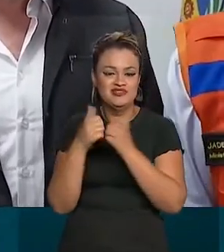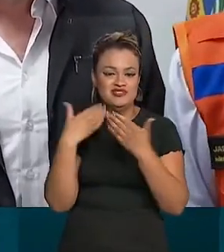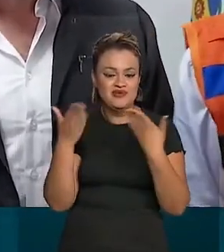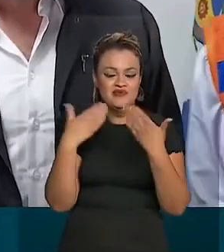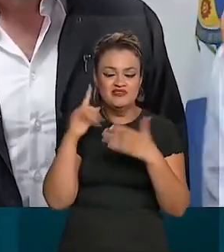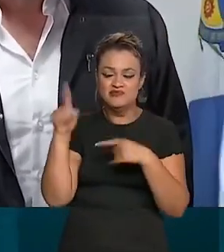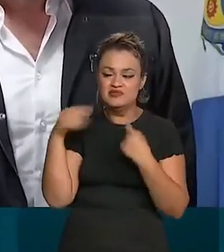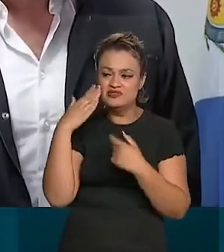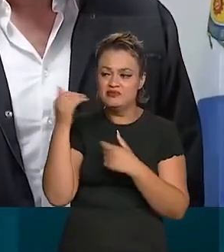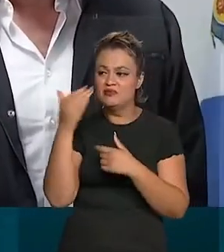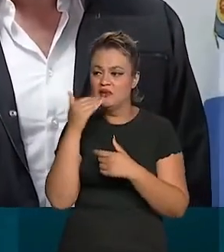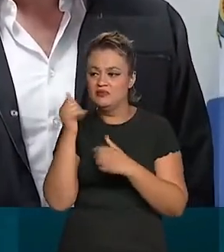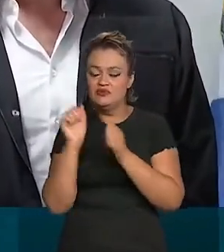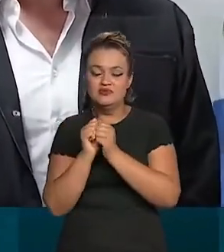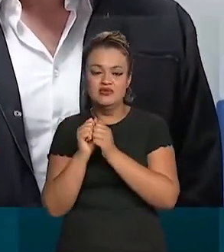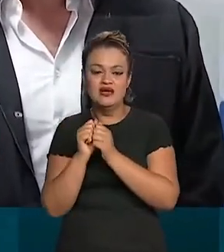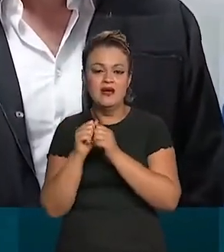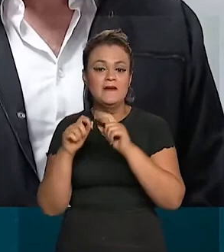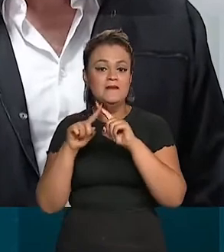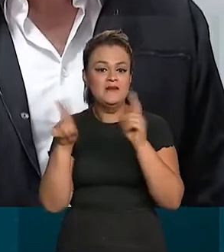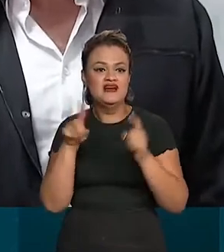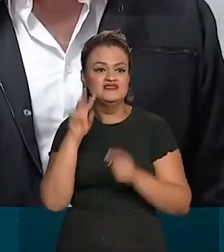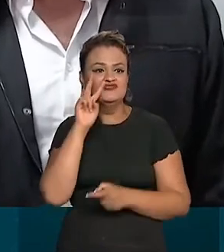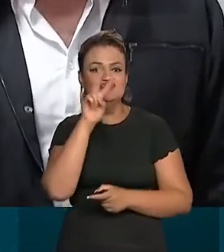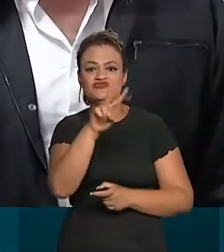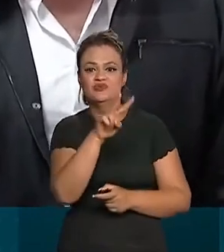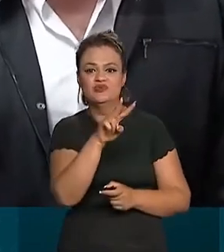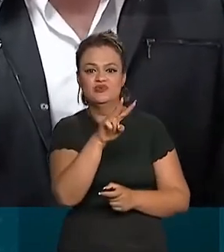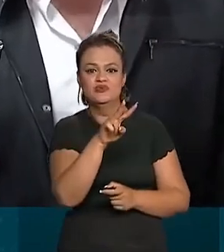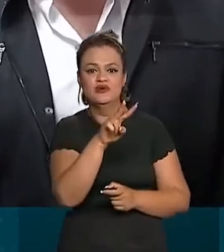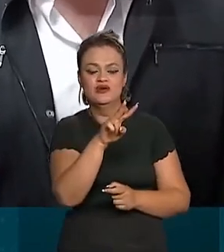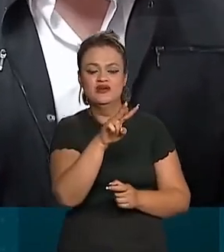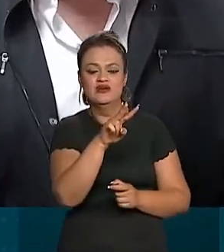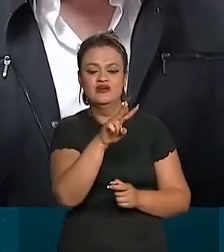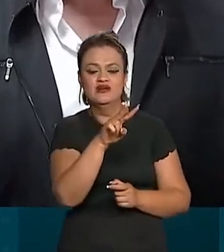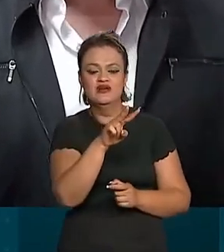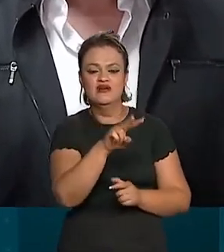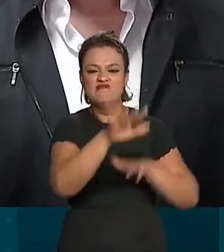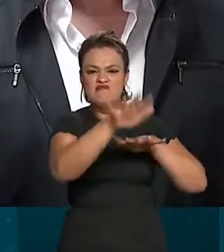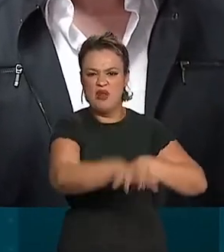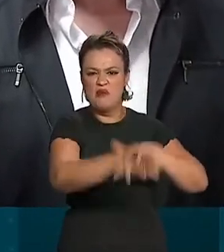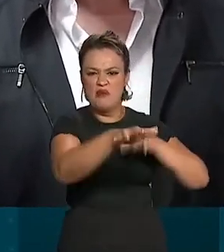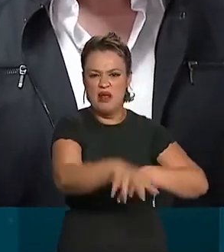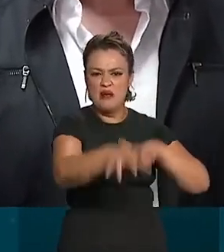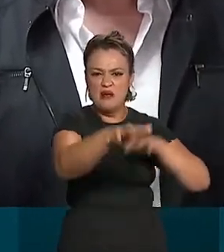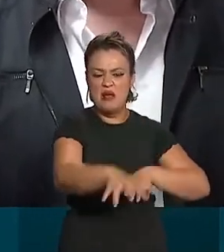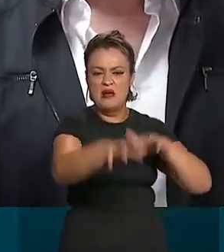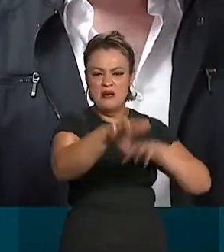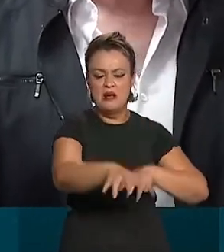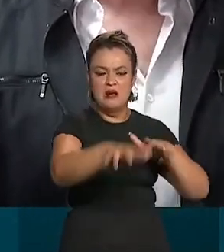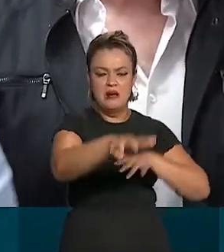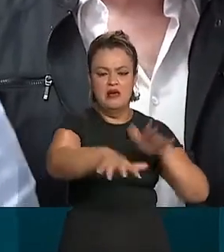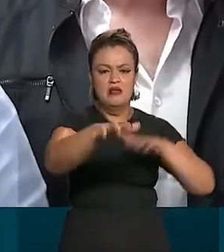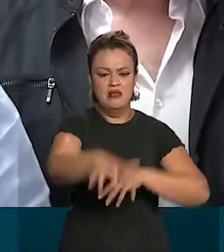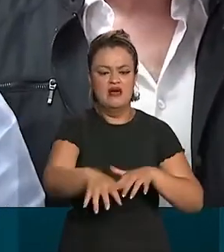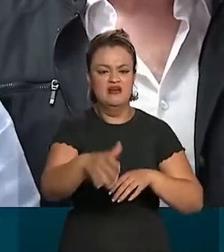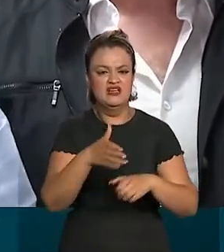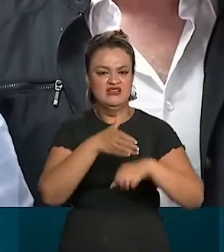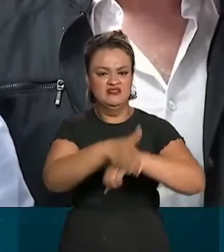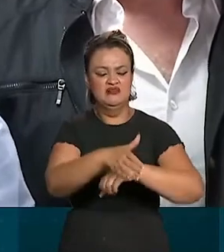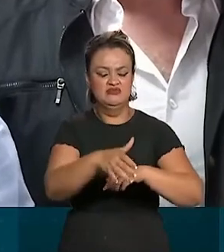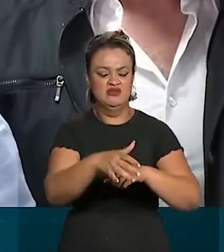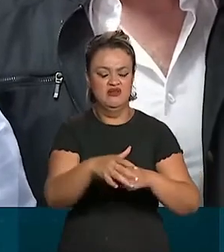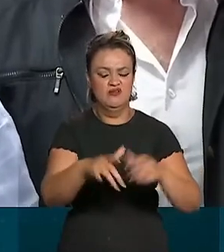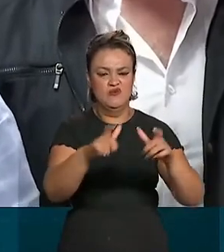conversa. Quando começamos a assistir pela televisão a caminhada dos vândalos em direção à Praça dos